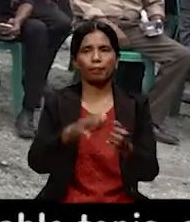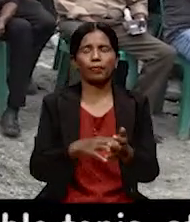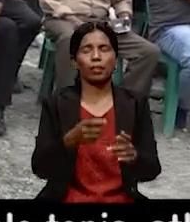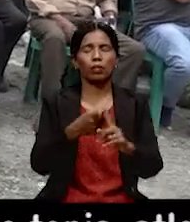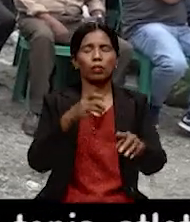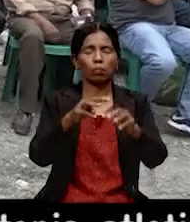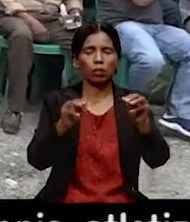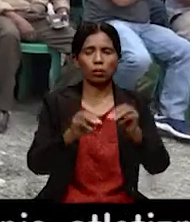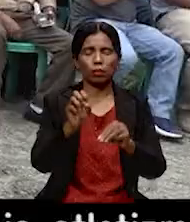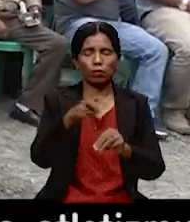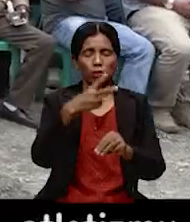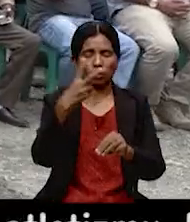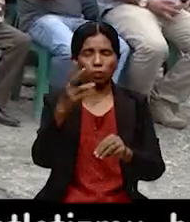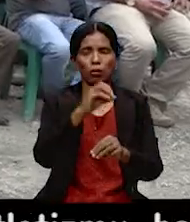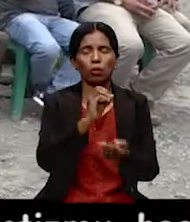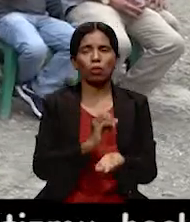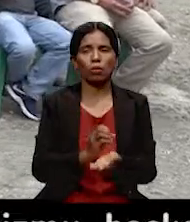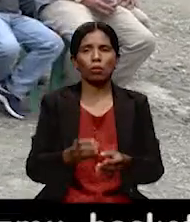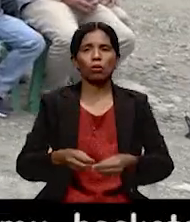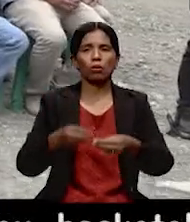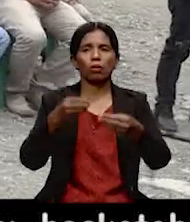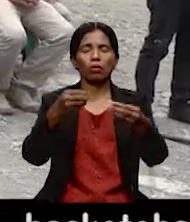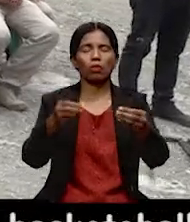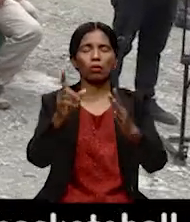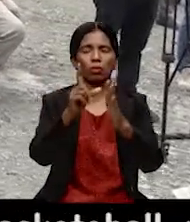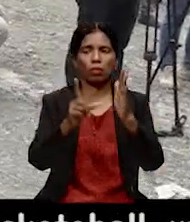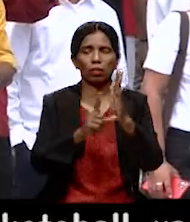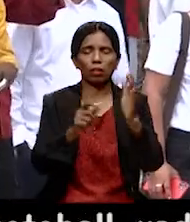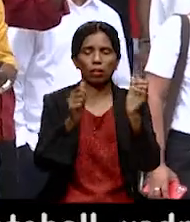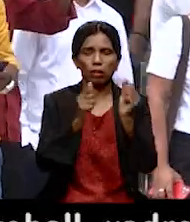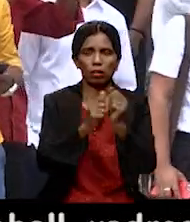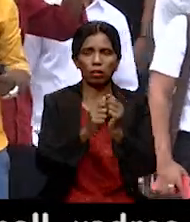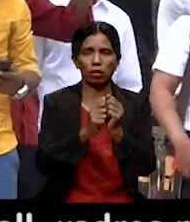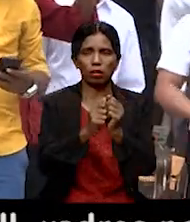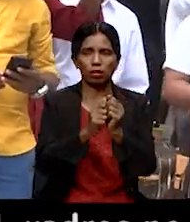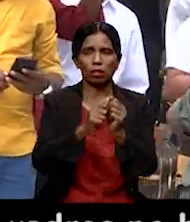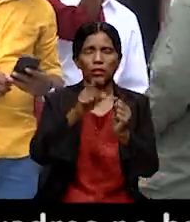Resin Rua no Raiwa, entrega lista proponente a motu Krihun atu sida Rua Nulu Resin